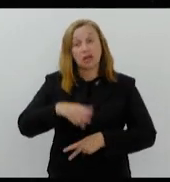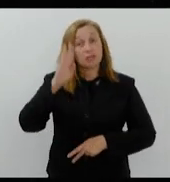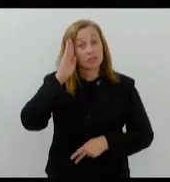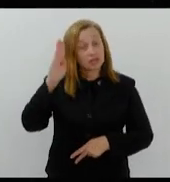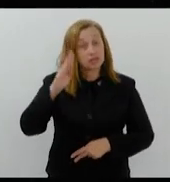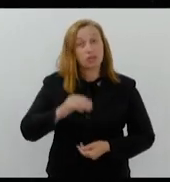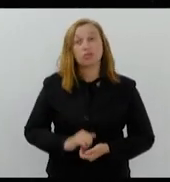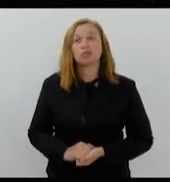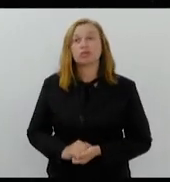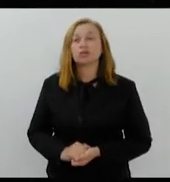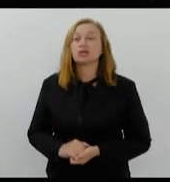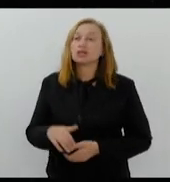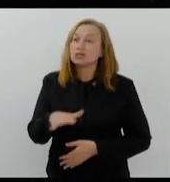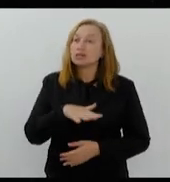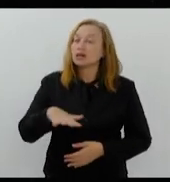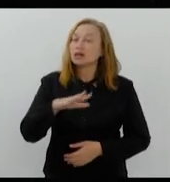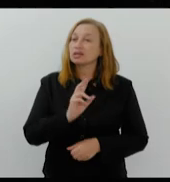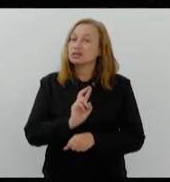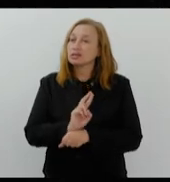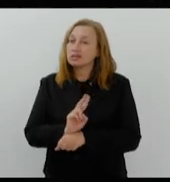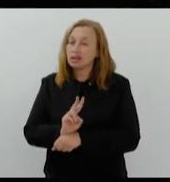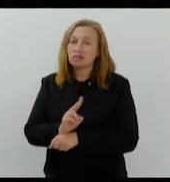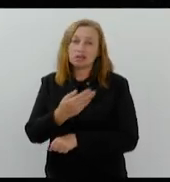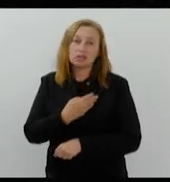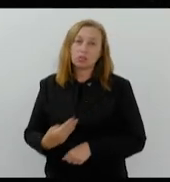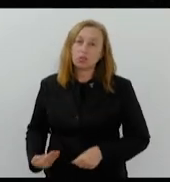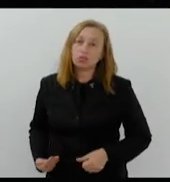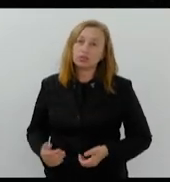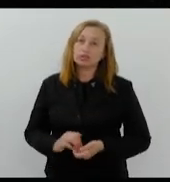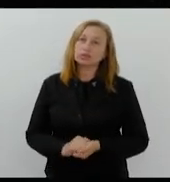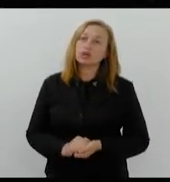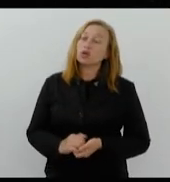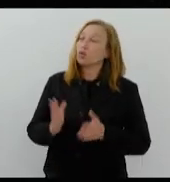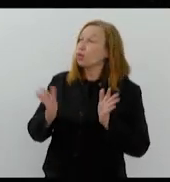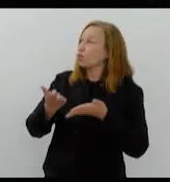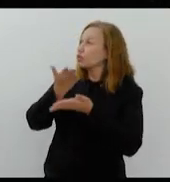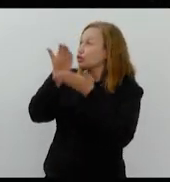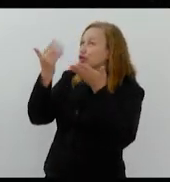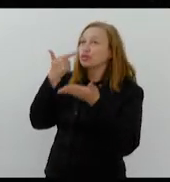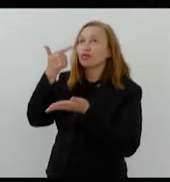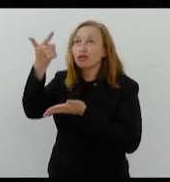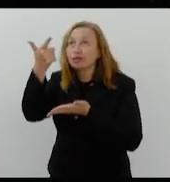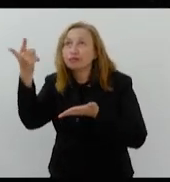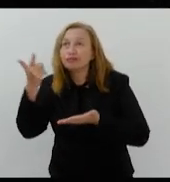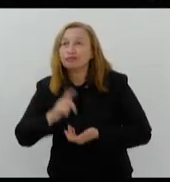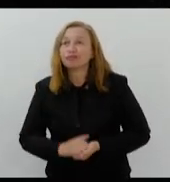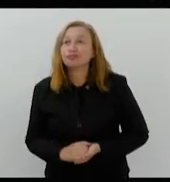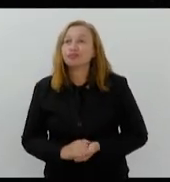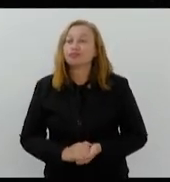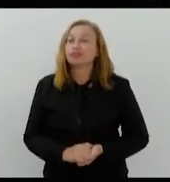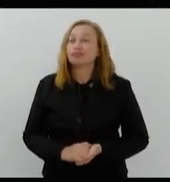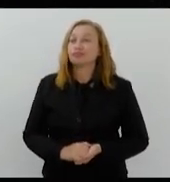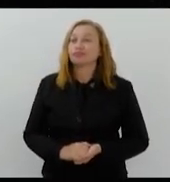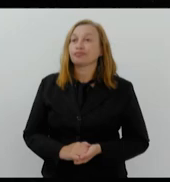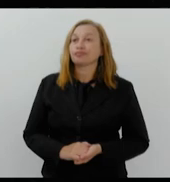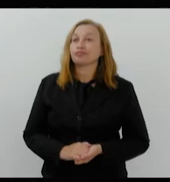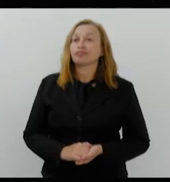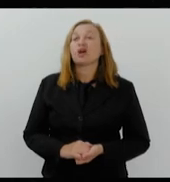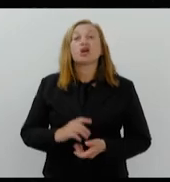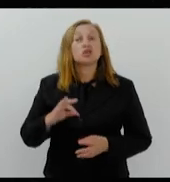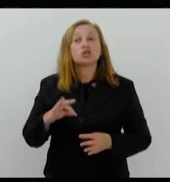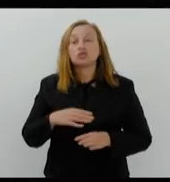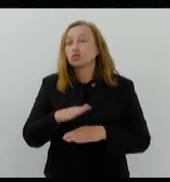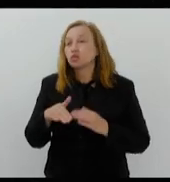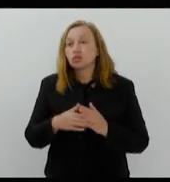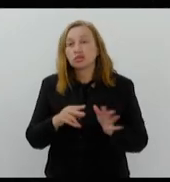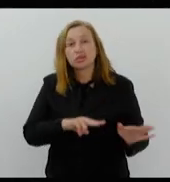principalmente da área da segurança pública, como hoje aqui eu estou vendo, e que não é exceção, é toda